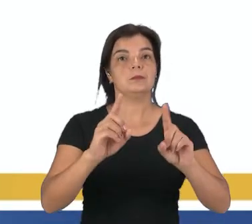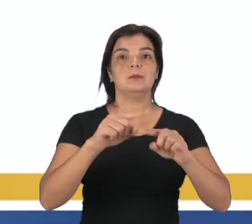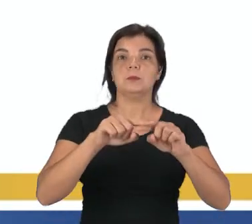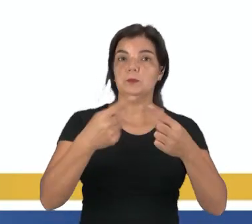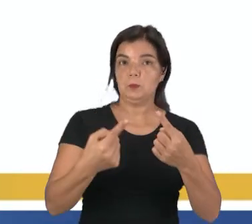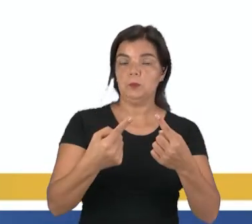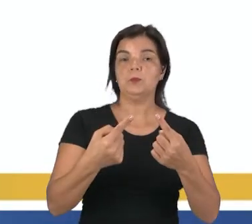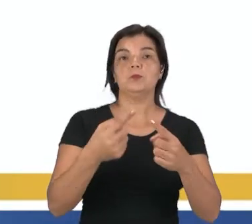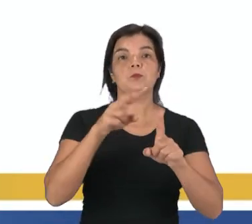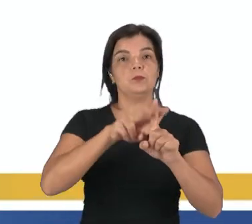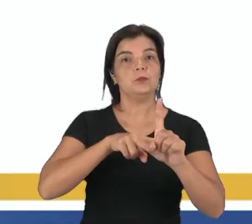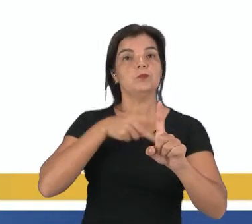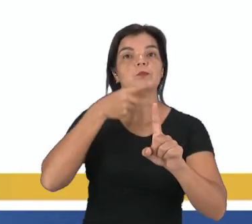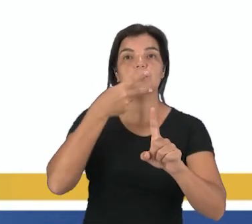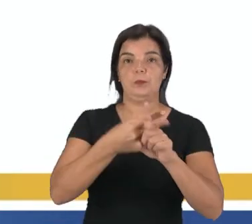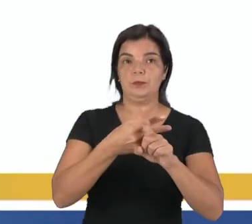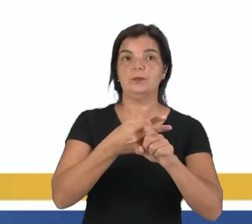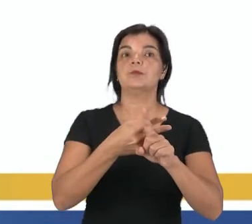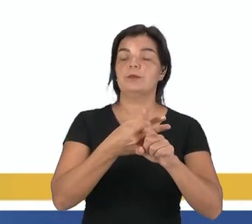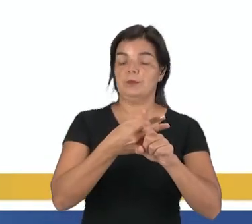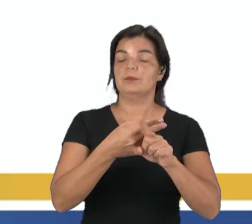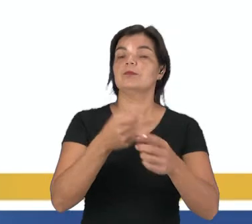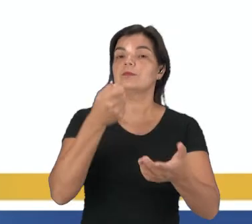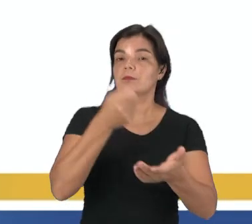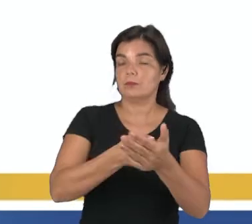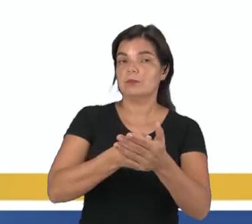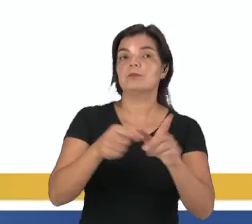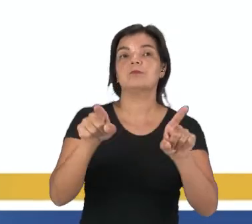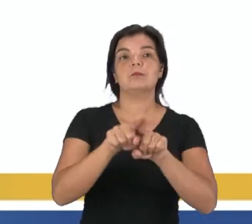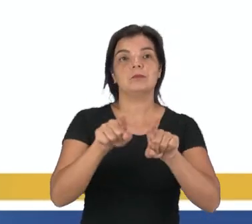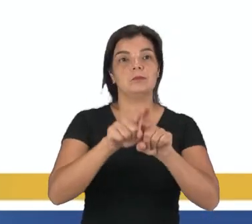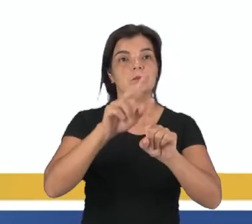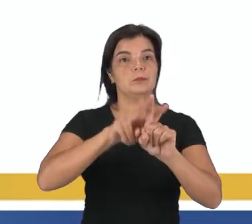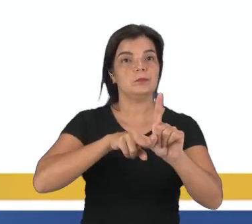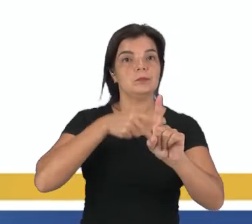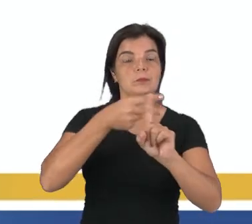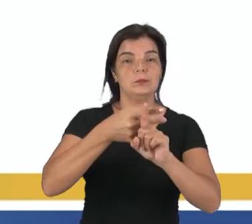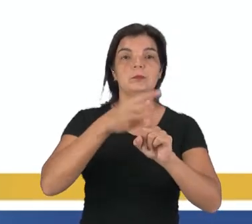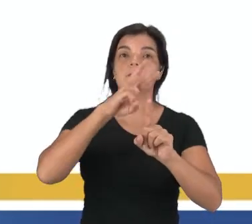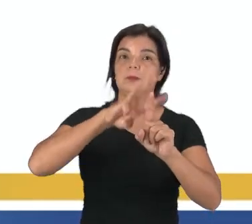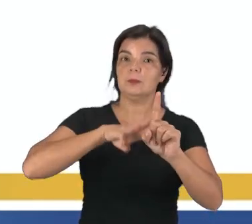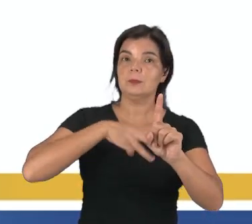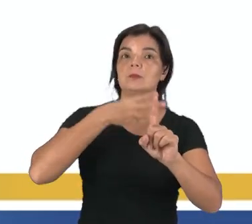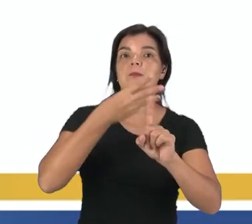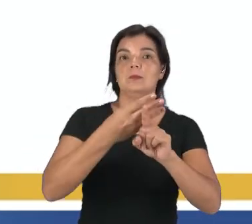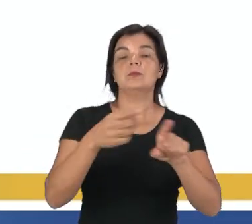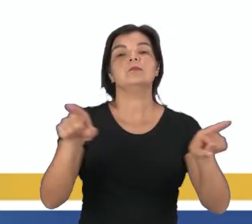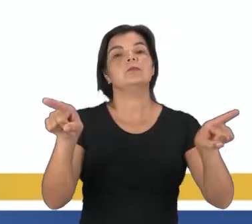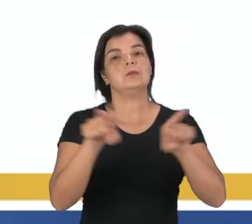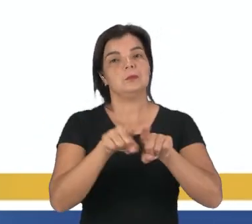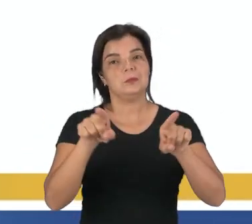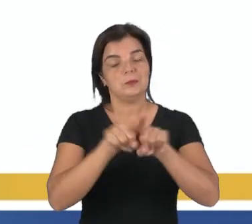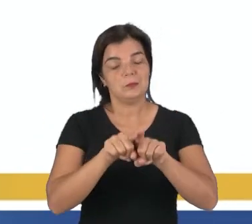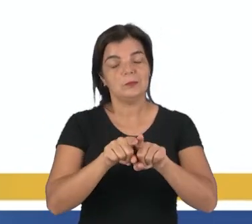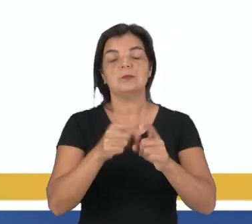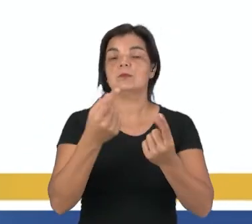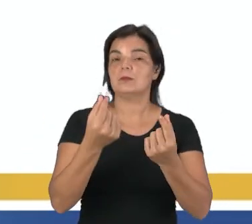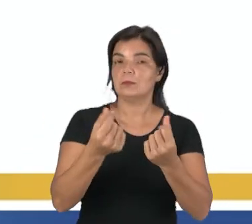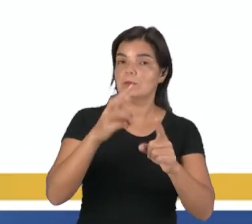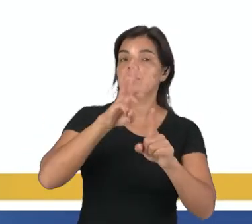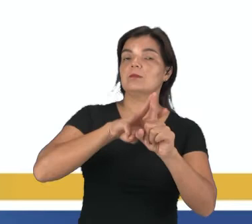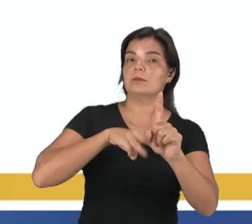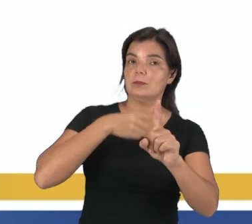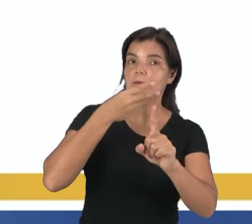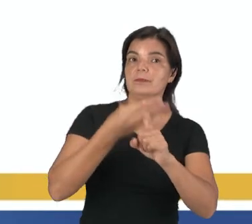Diretamente proporcionais, pois dobrando a duração, o preço também dobra. Triplicando a duração, o preço